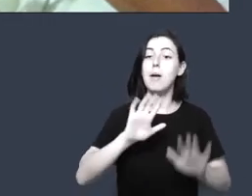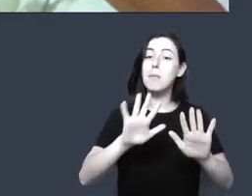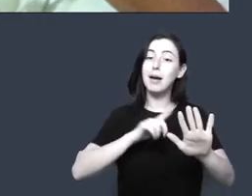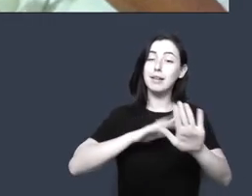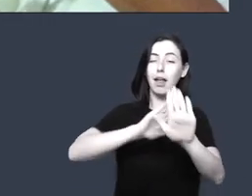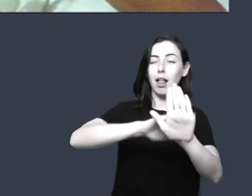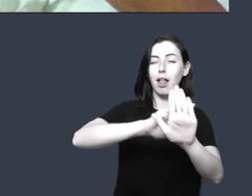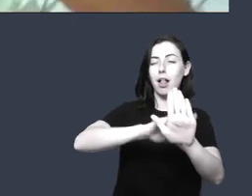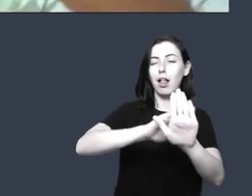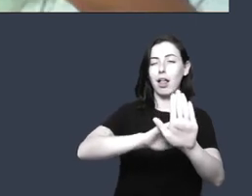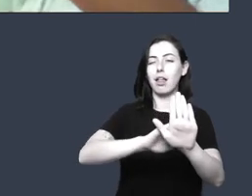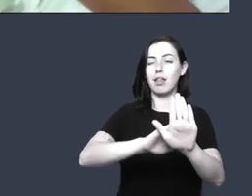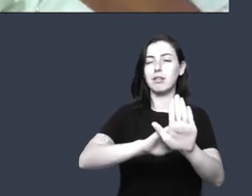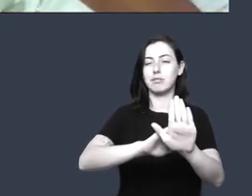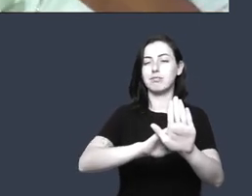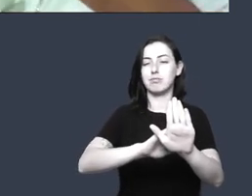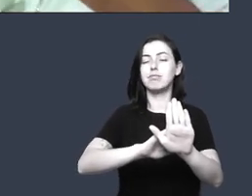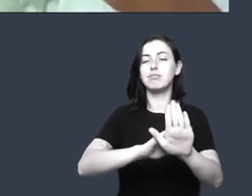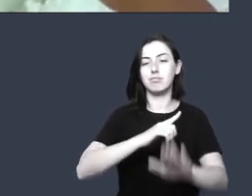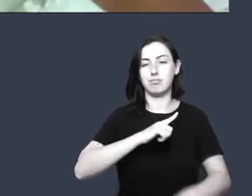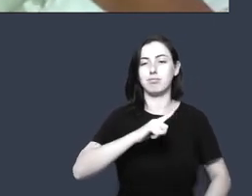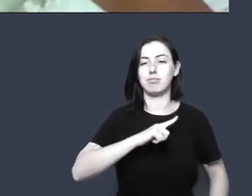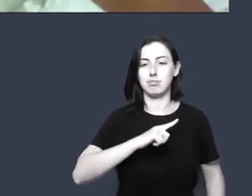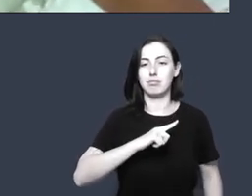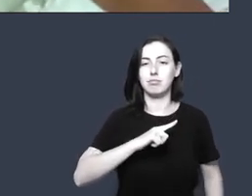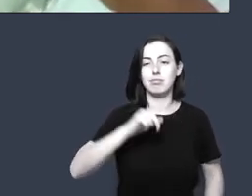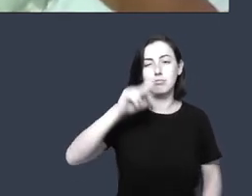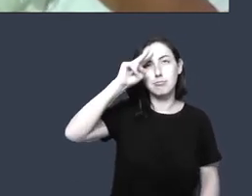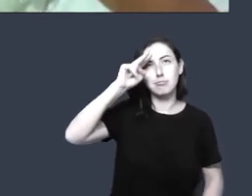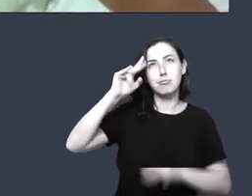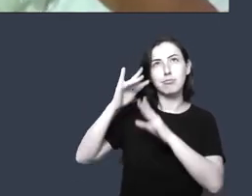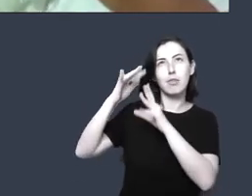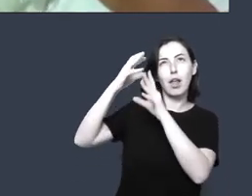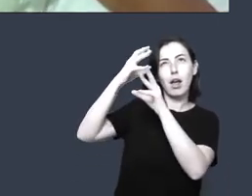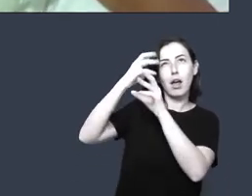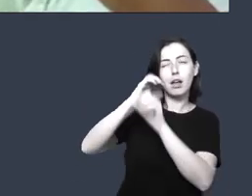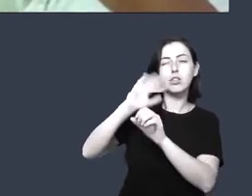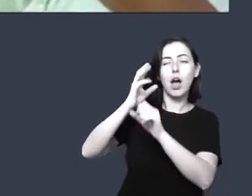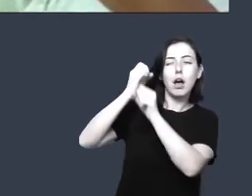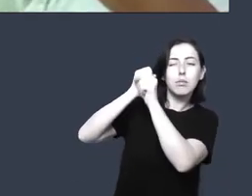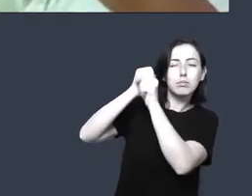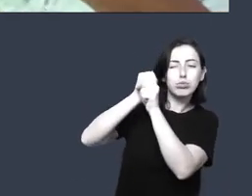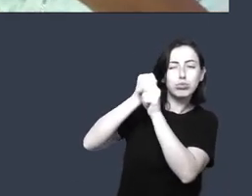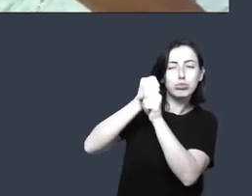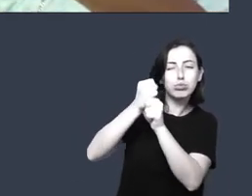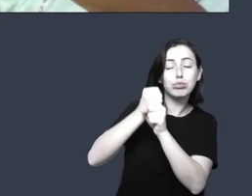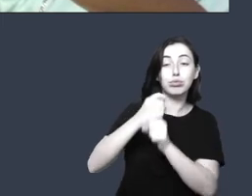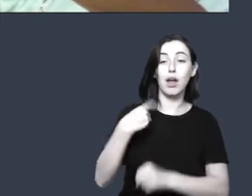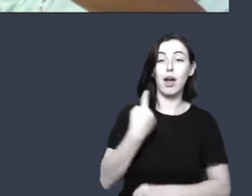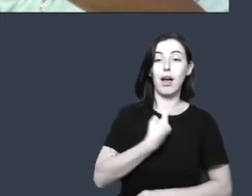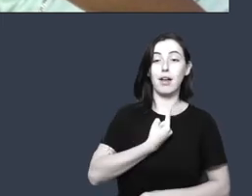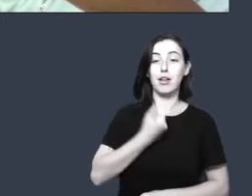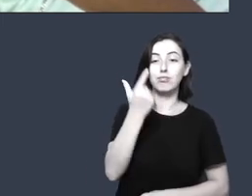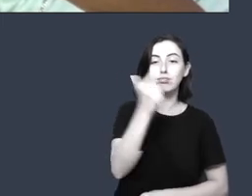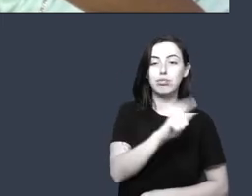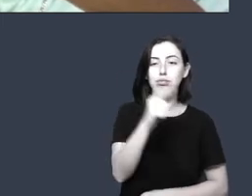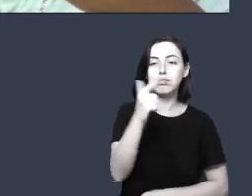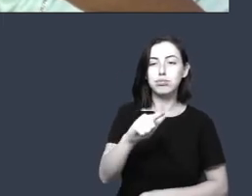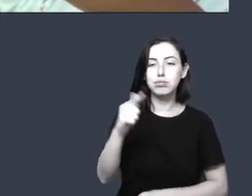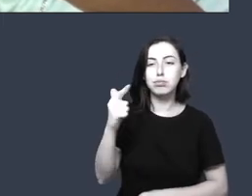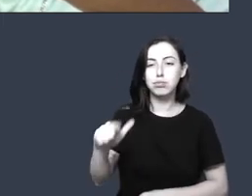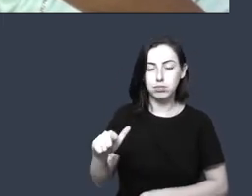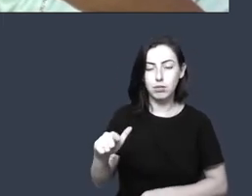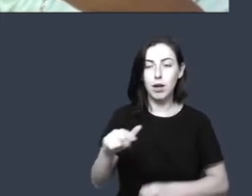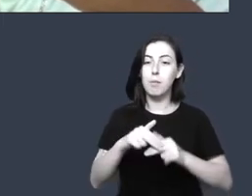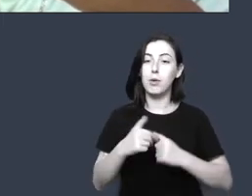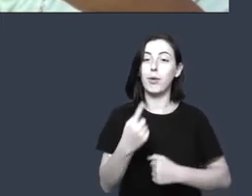criação daquela palavra, todo um histórico, né, lá que vem já de anos e anos e anos. Enfim, esse é um dos